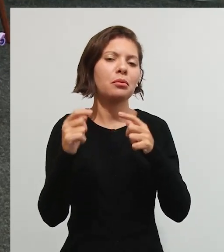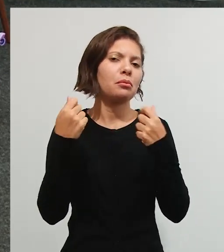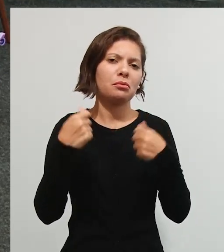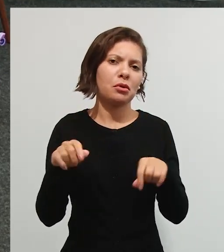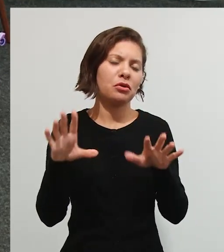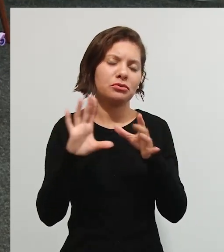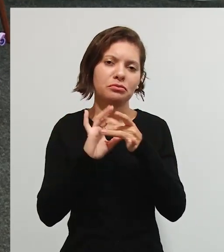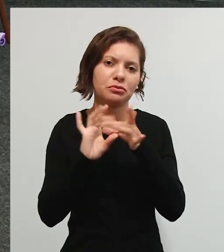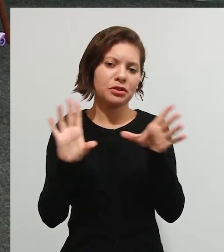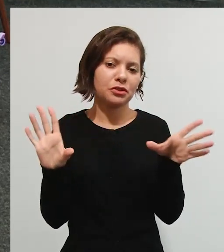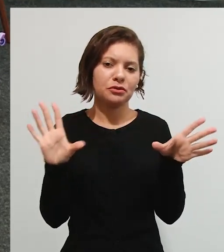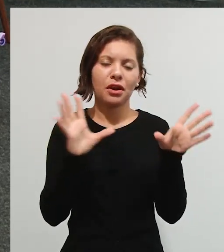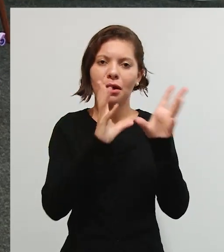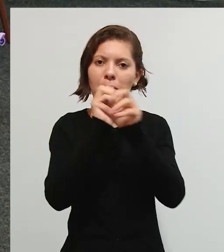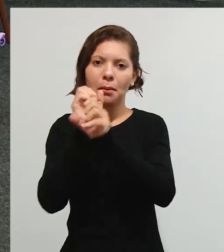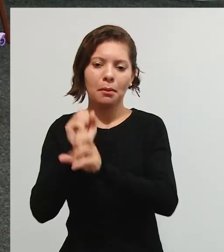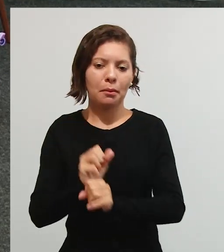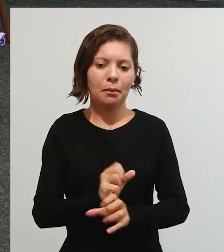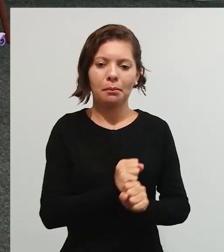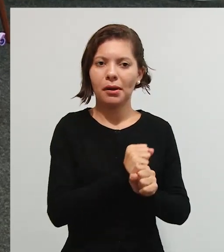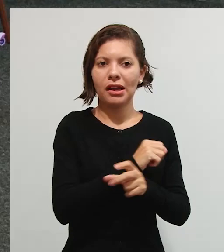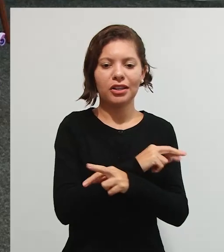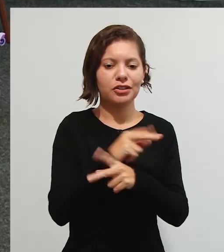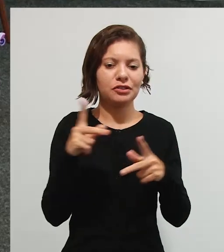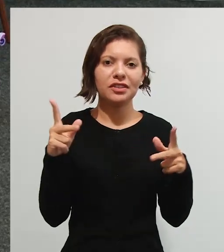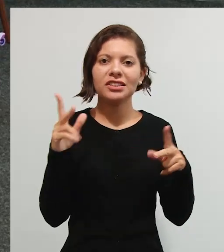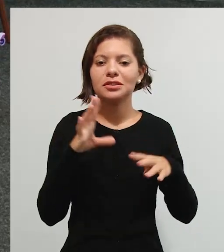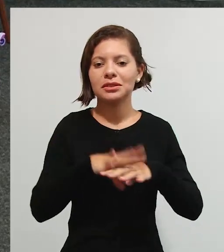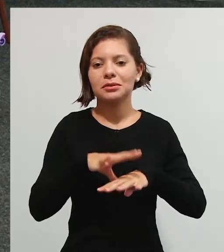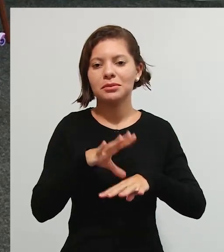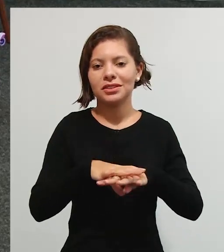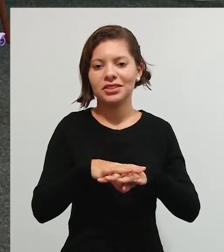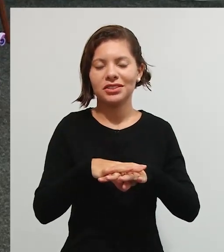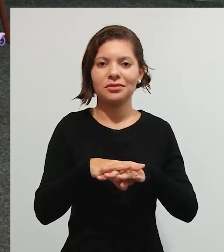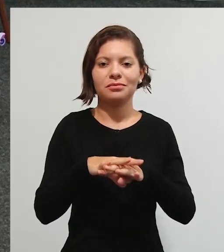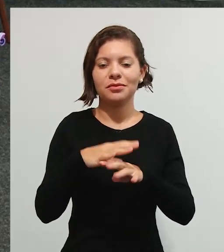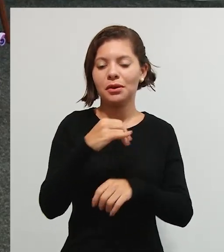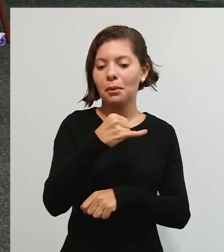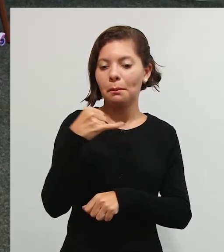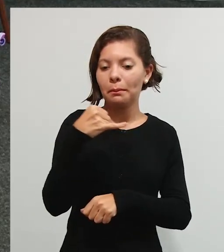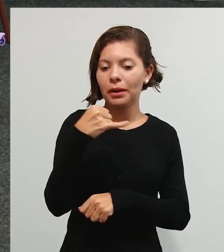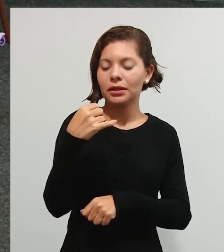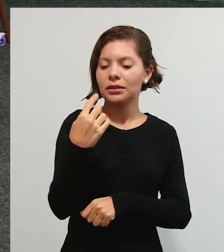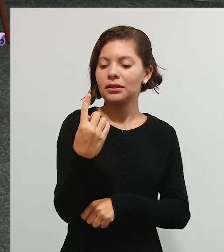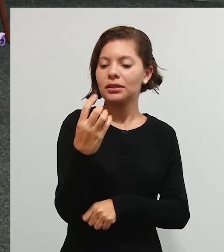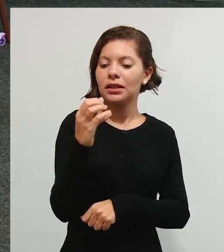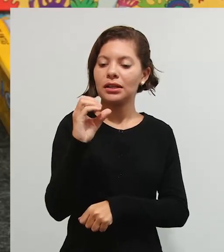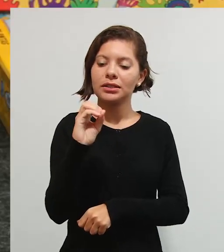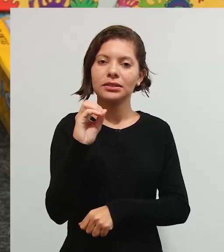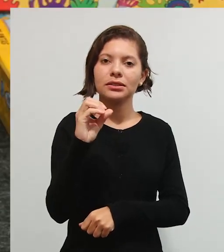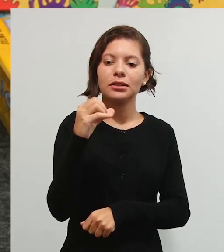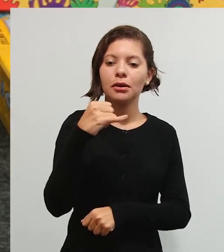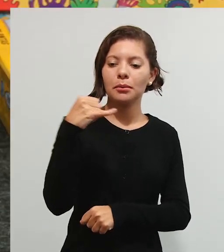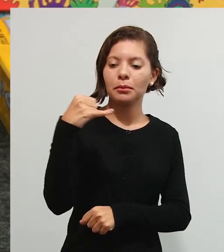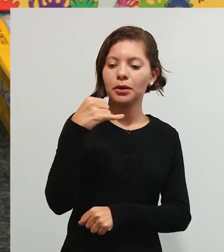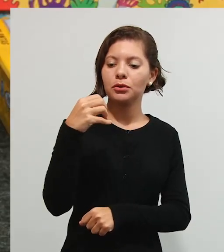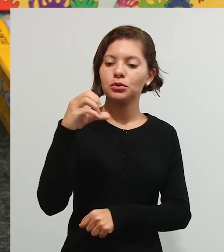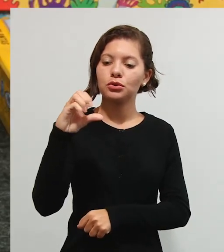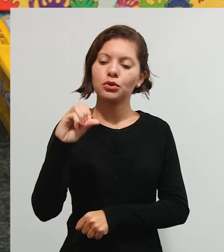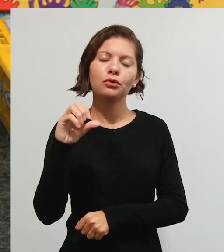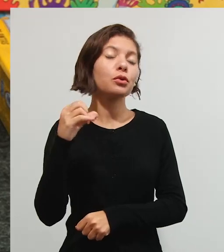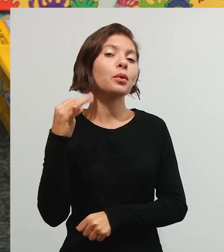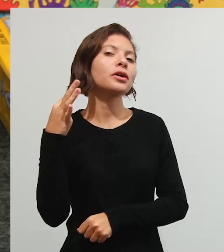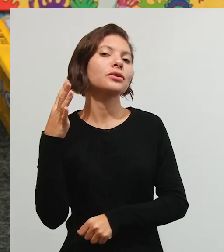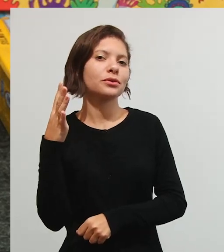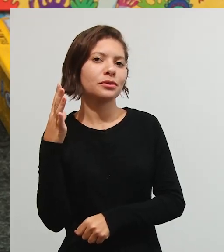subtração. Né? Como é que você faz? Tira, eu tenho 10, né, nas subtrações. E tira 9, eu vou